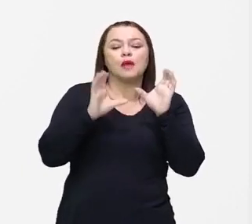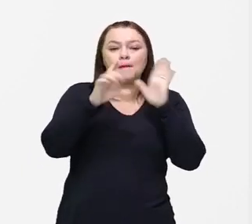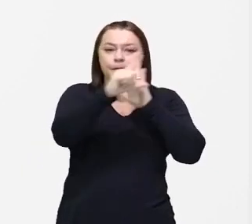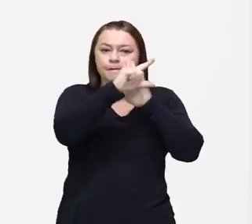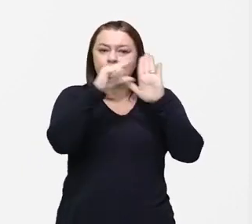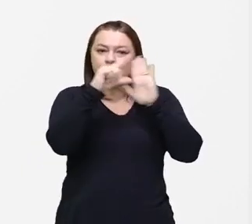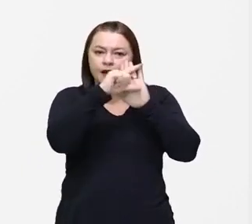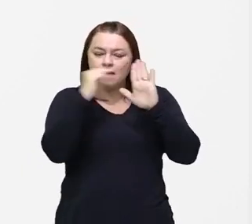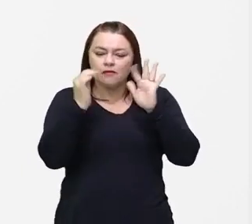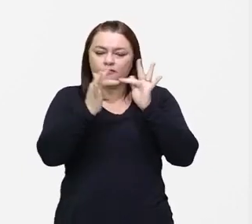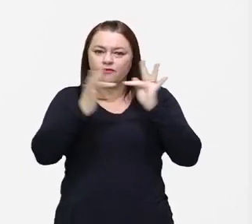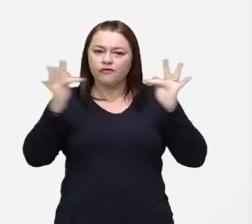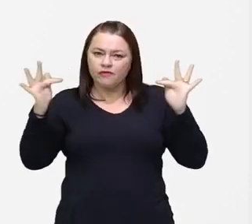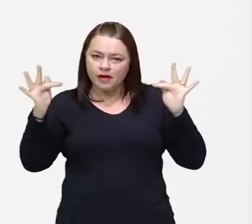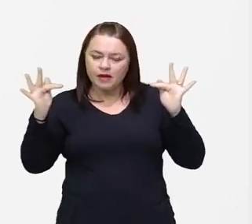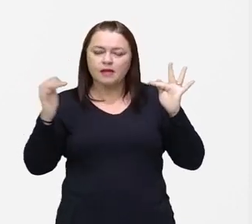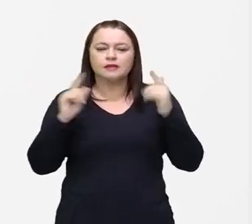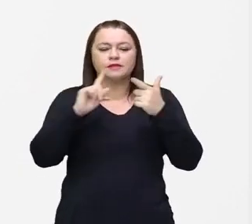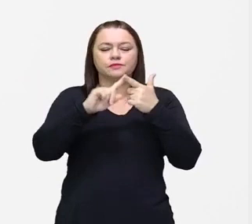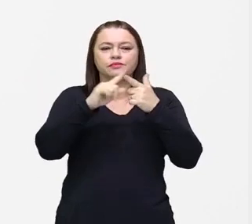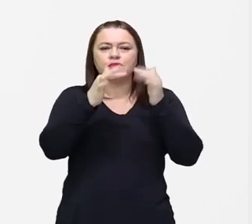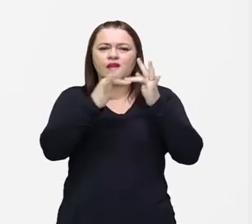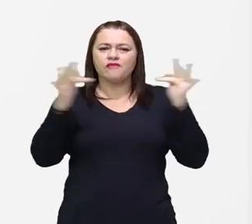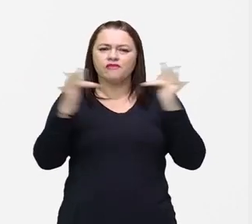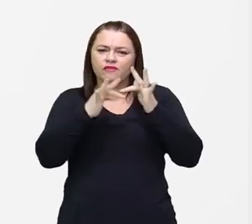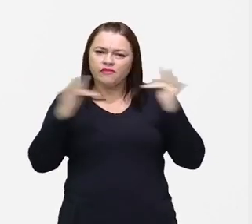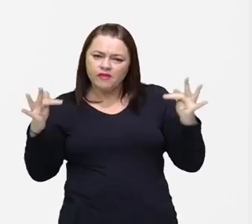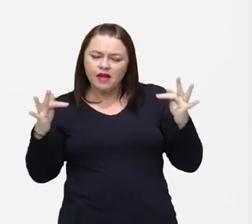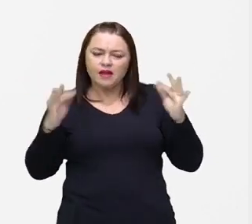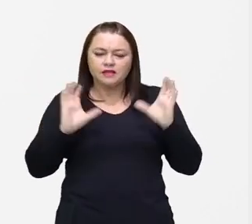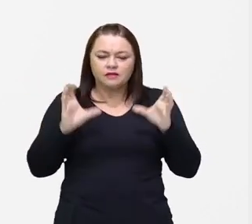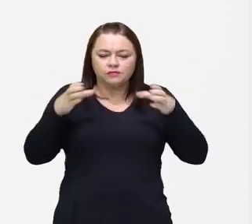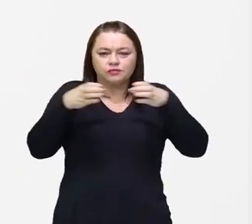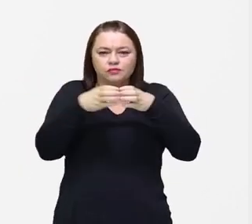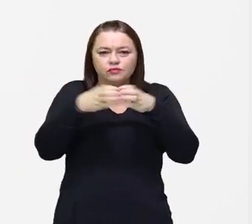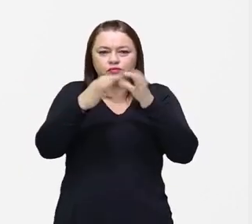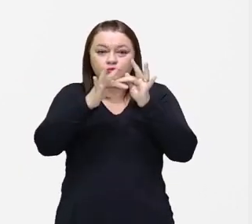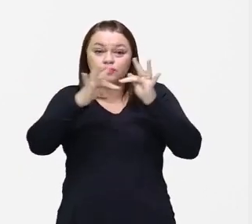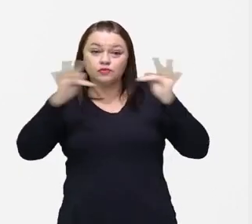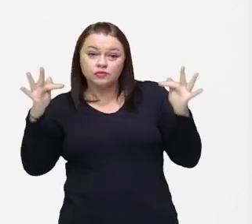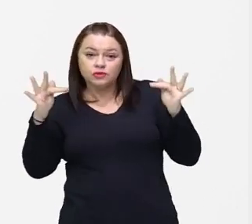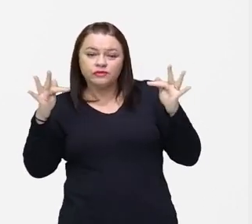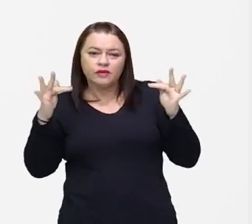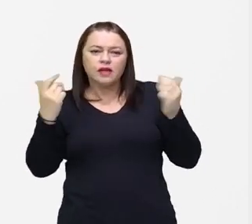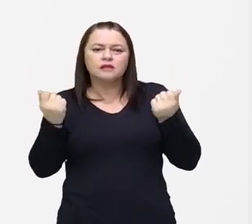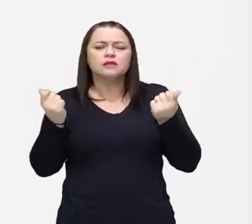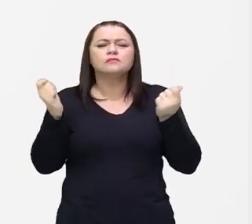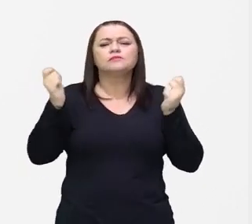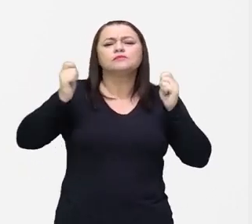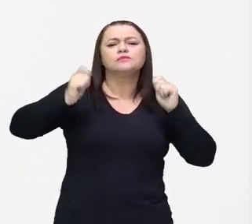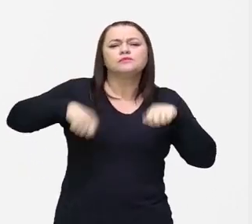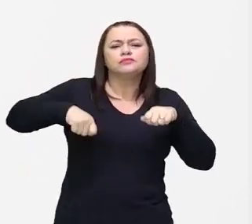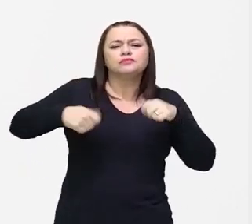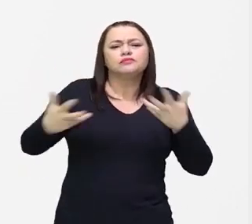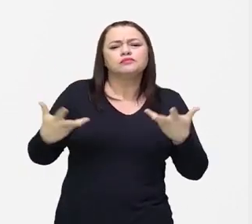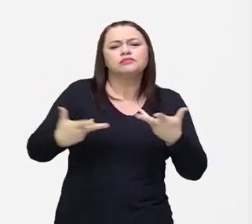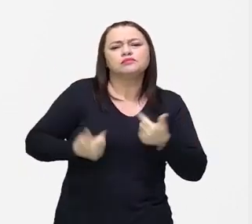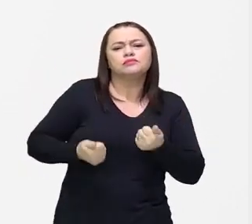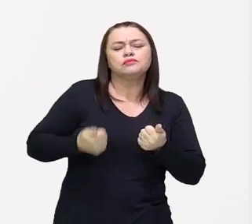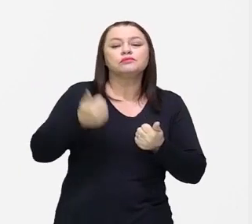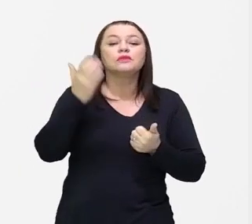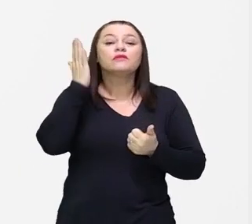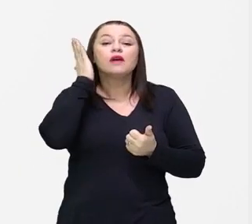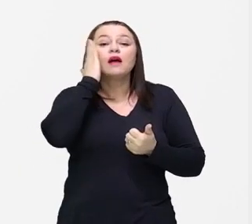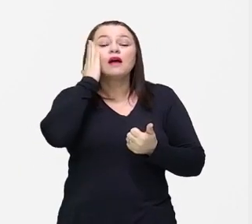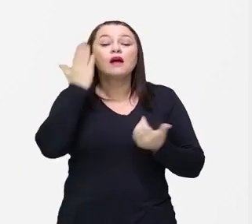frase, oração e período. E as habilidades que nós vamos aprender hoje, crianças? Identificar um